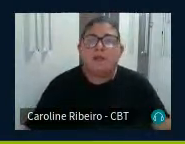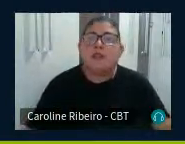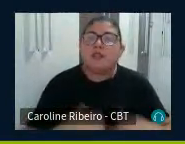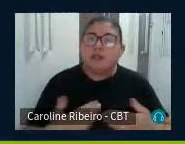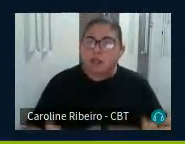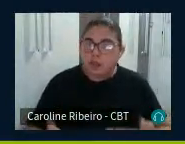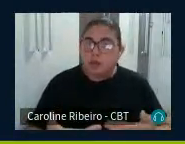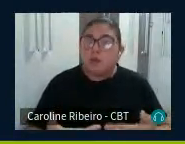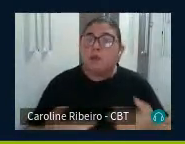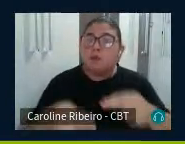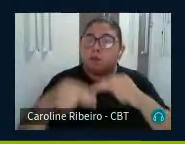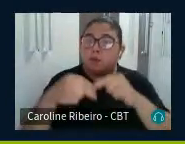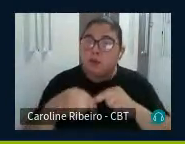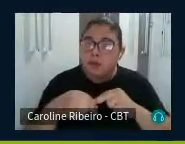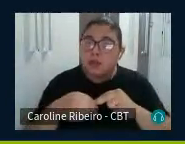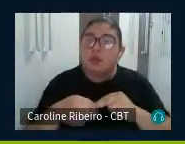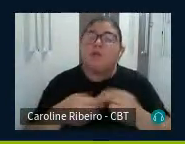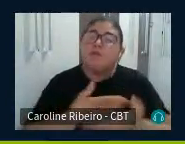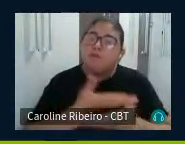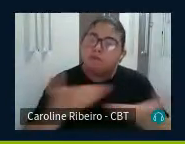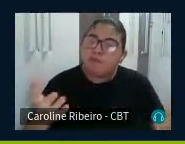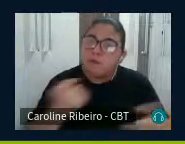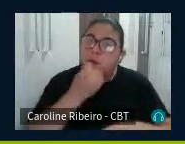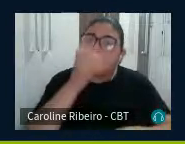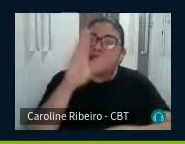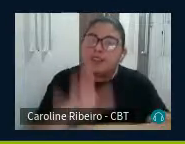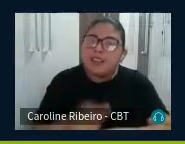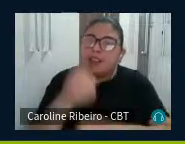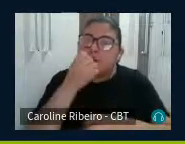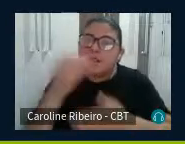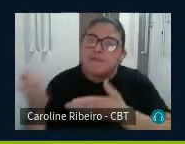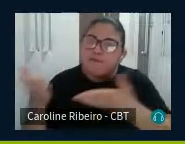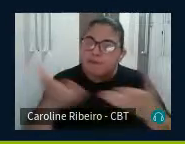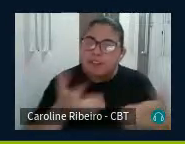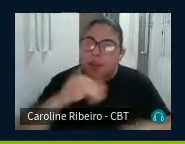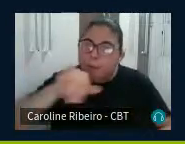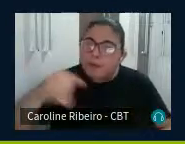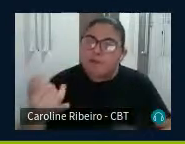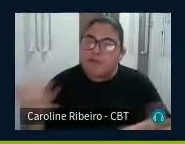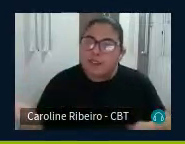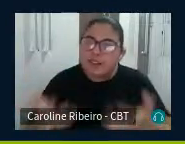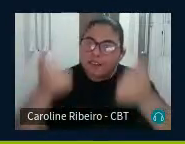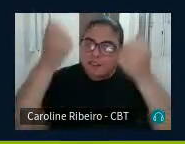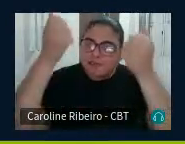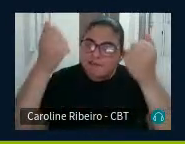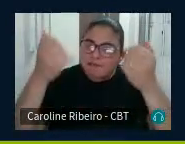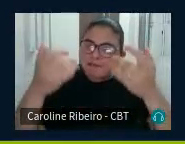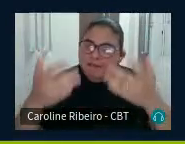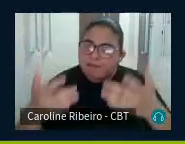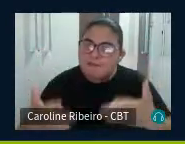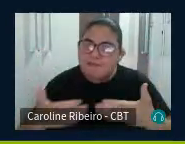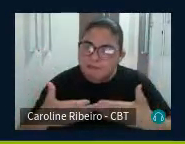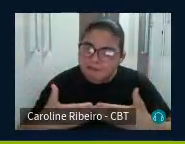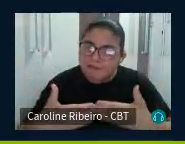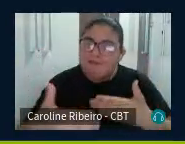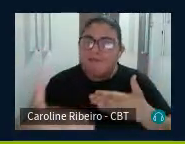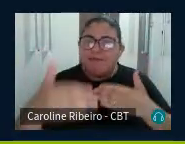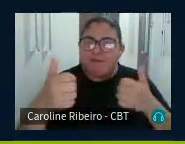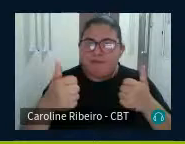tarde. Sejam bem-vindos. Vamos aproveitar essa fala do NAPNE agora. Me estendi demais. Ivaldo, você?